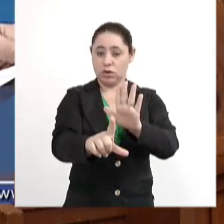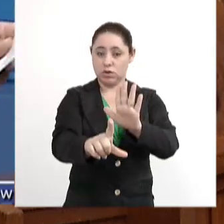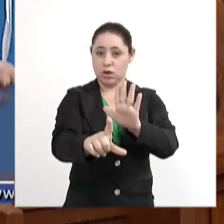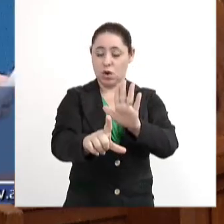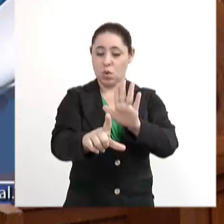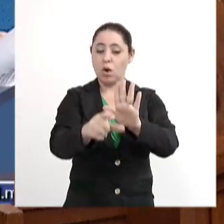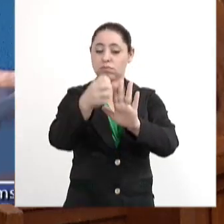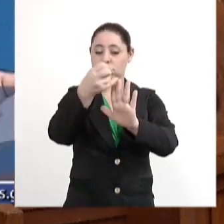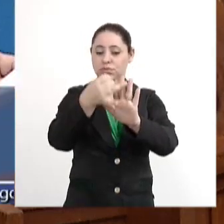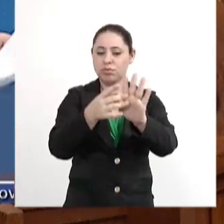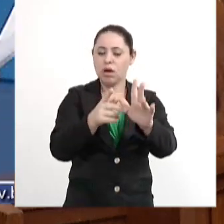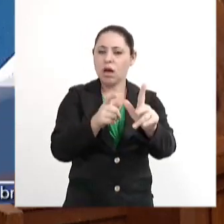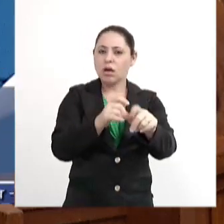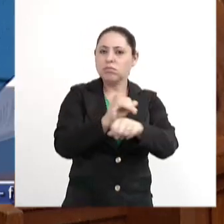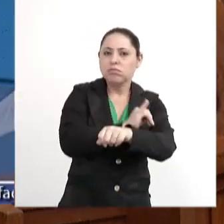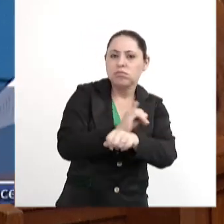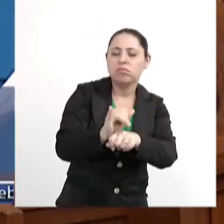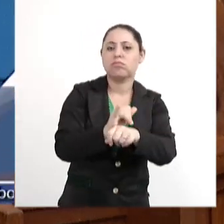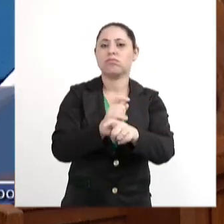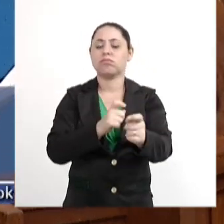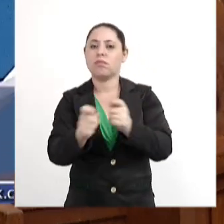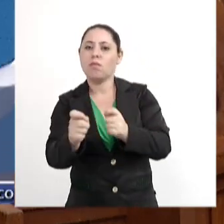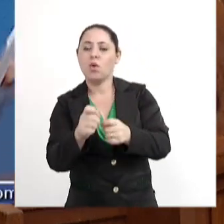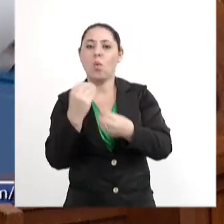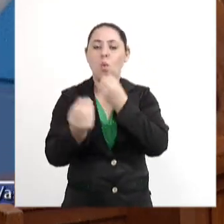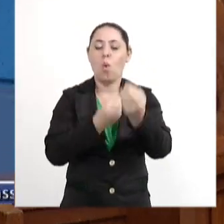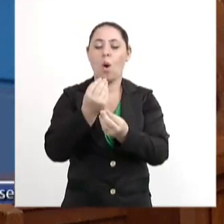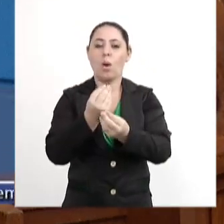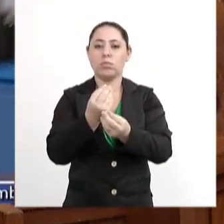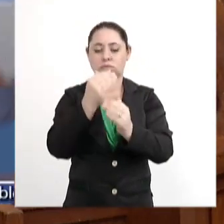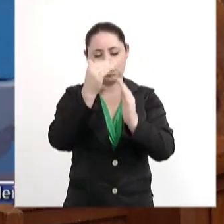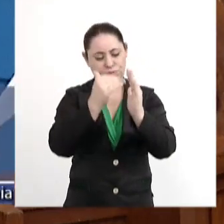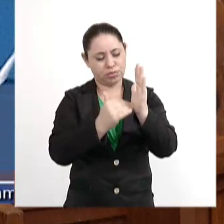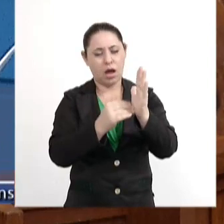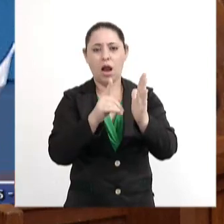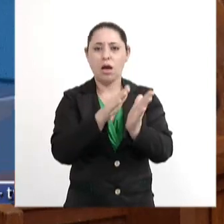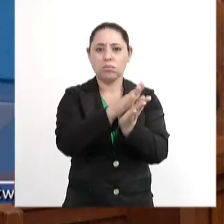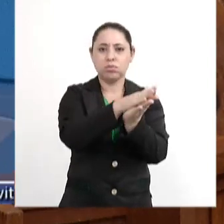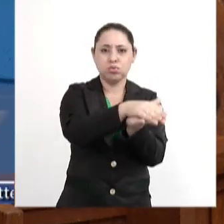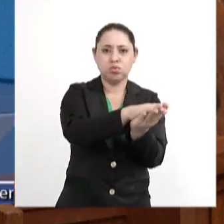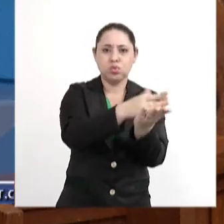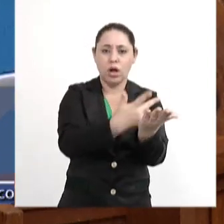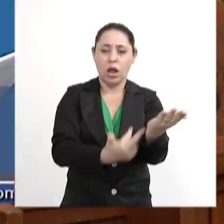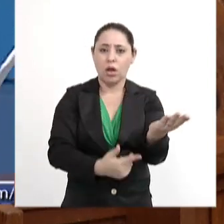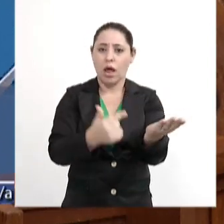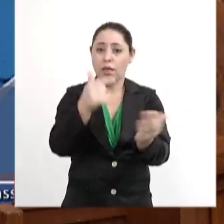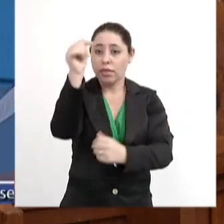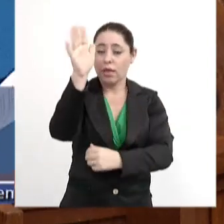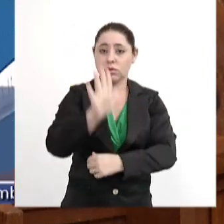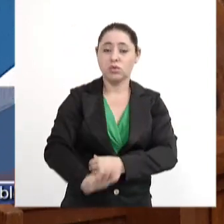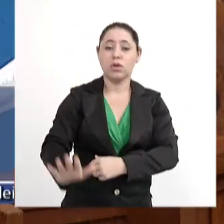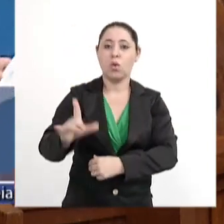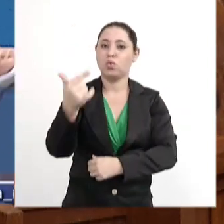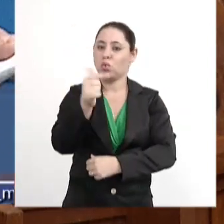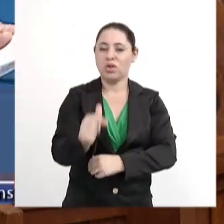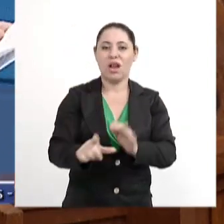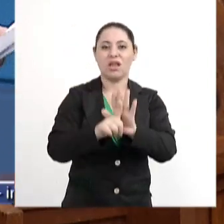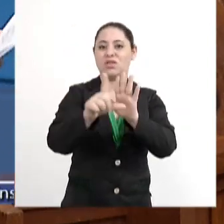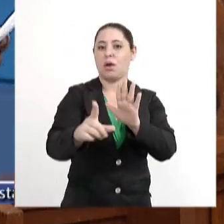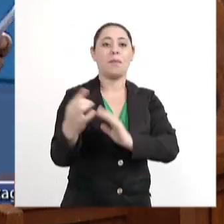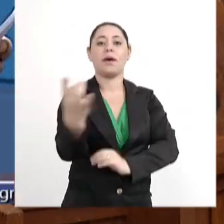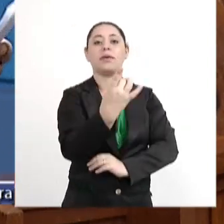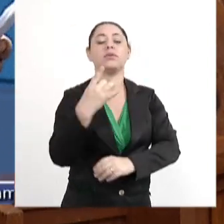estabelece mecanismos para a coleta de sangue é um mecanismo nacional. Eu não tenho uma legislação para cada estado